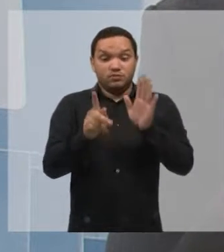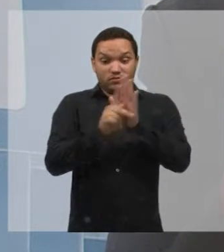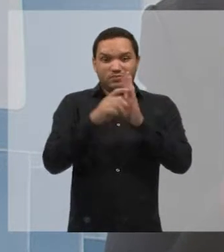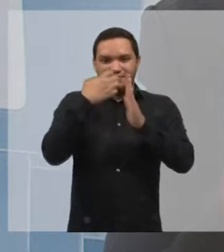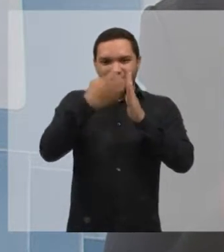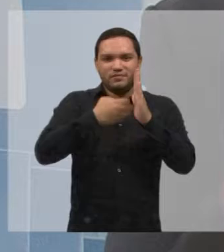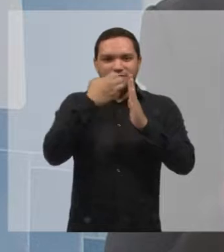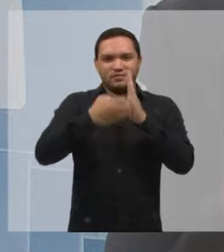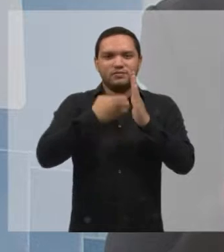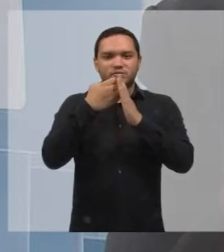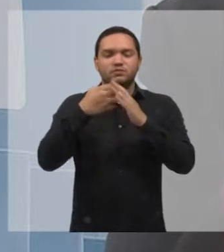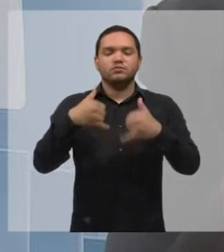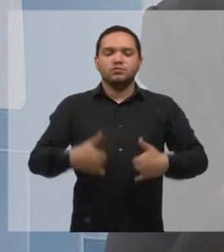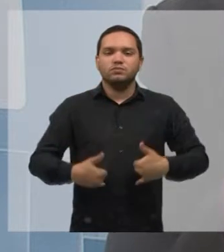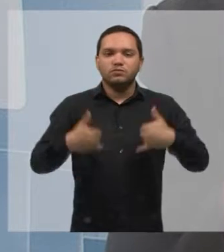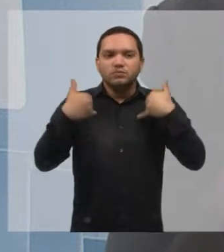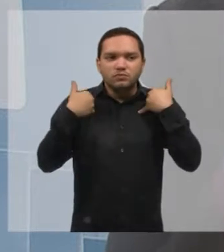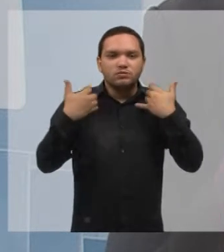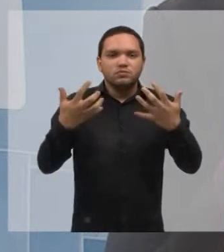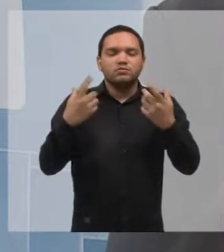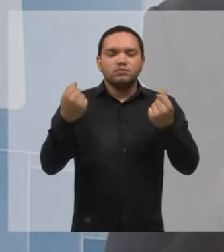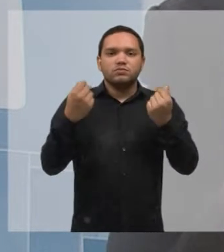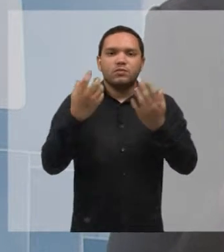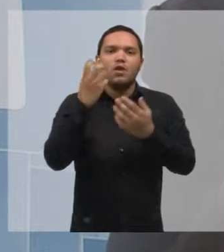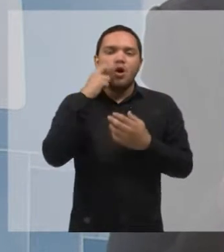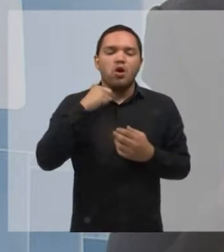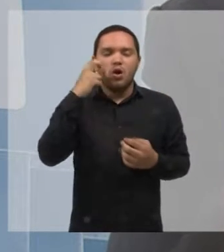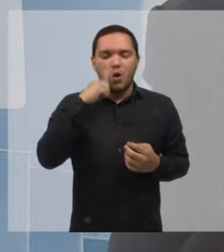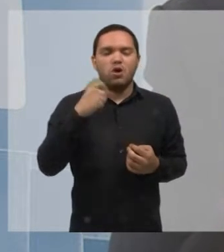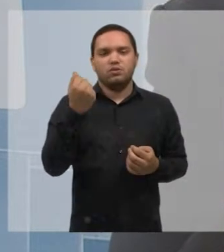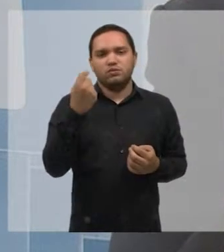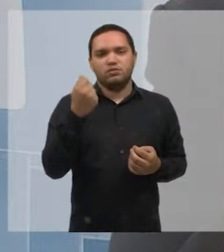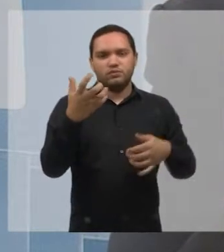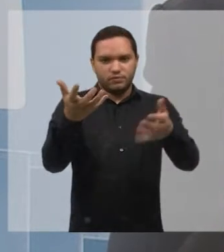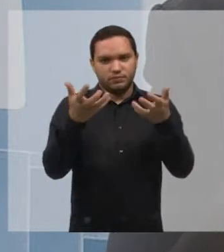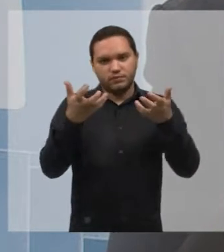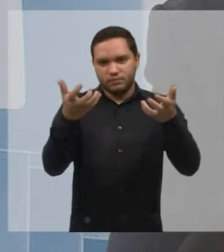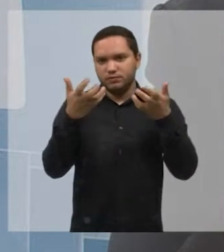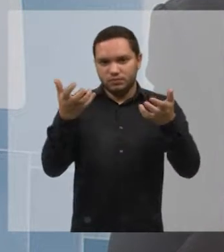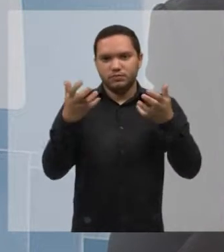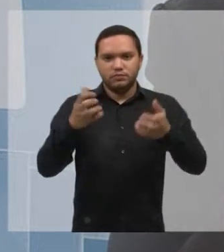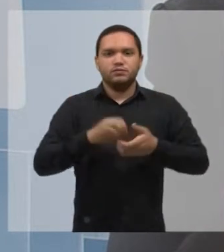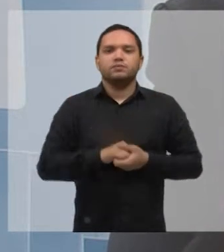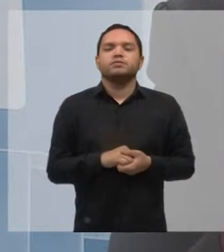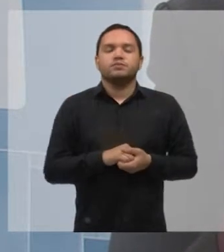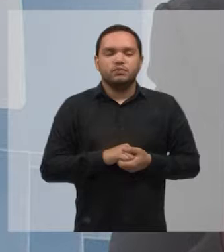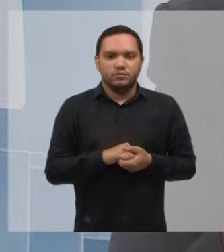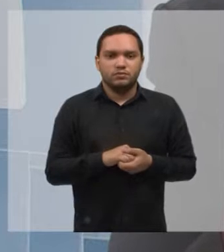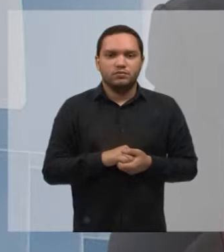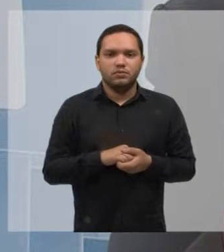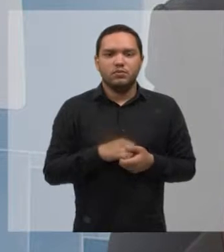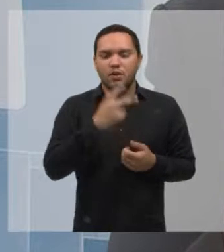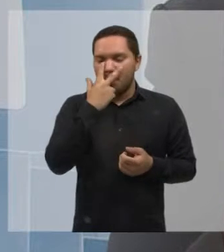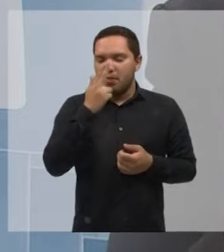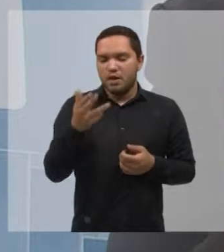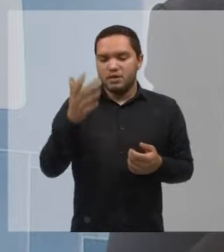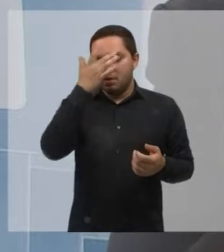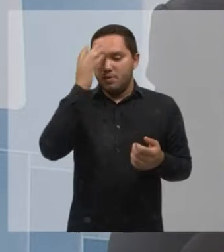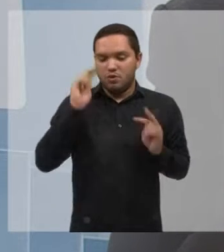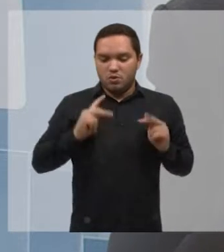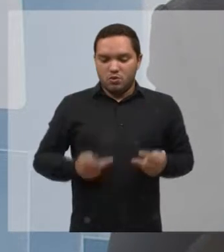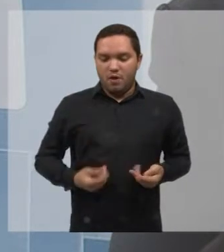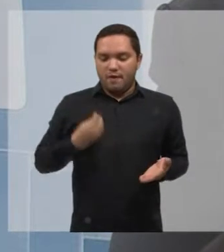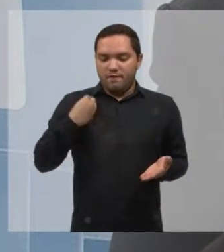a imoralidade com que essas criaturas tratam e lidam com a vida humana. A